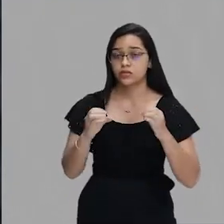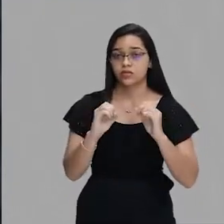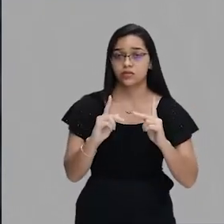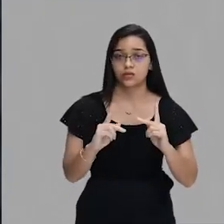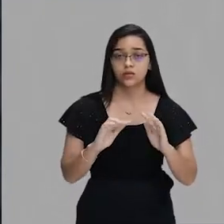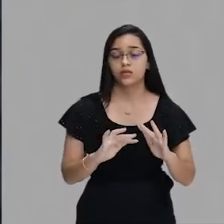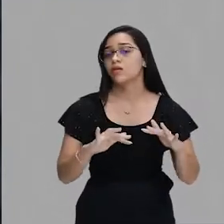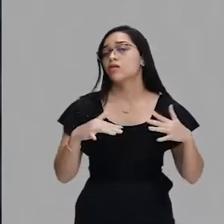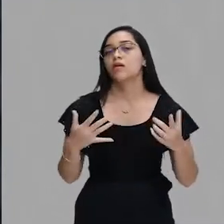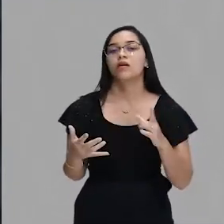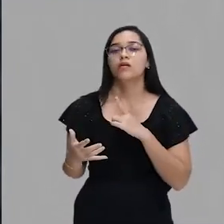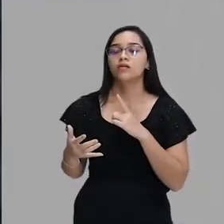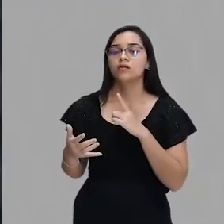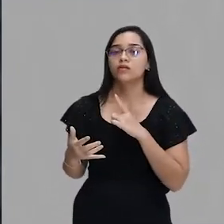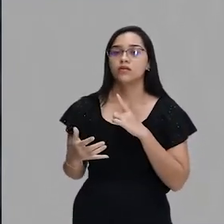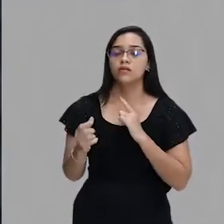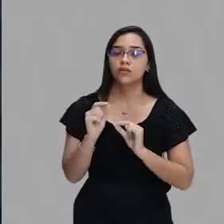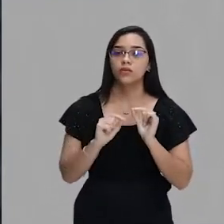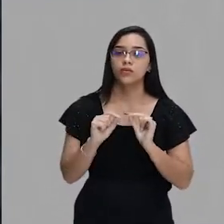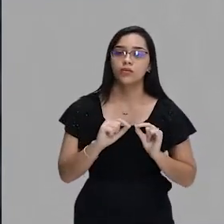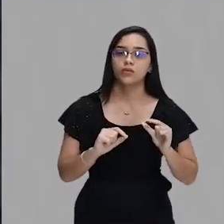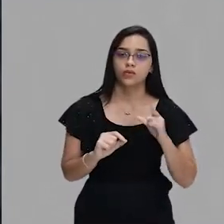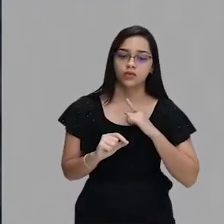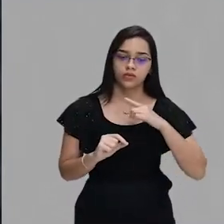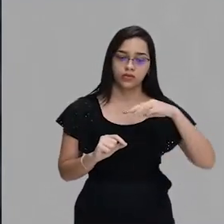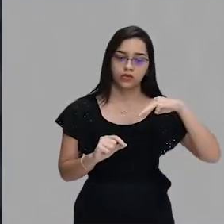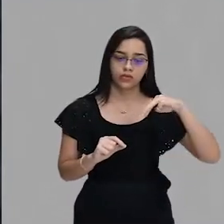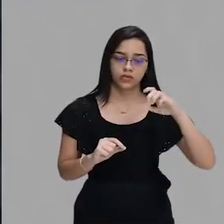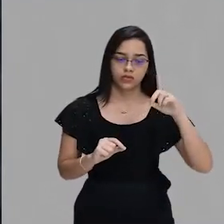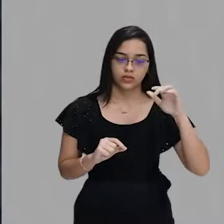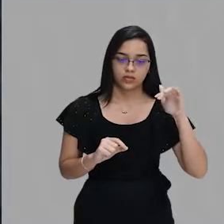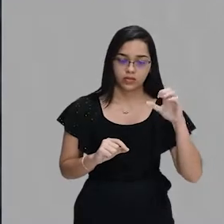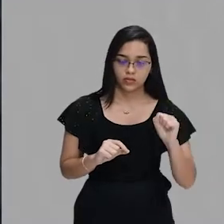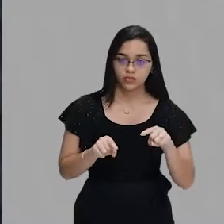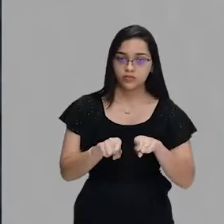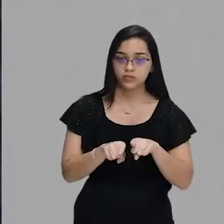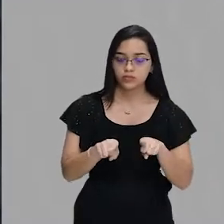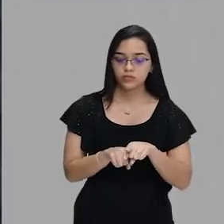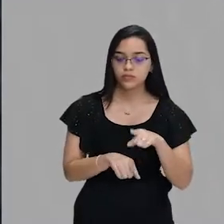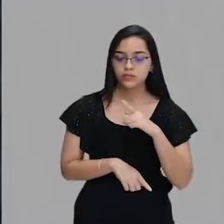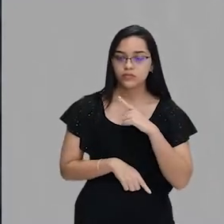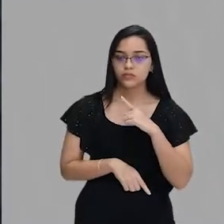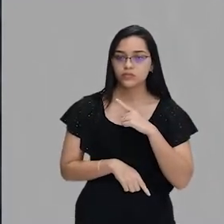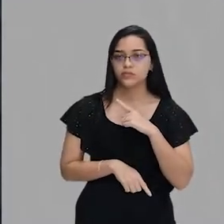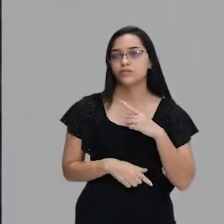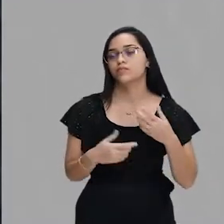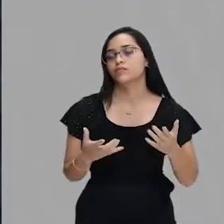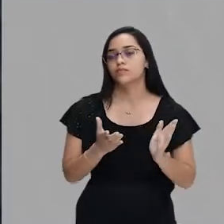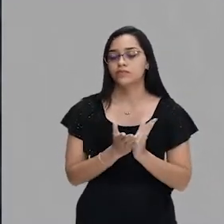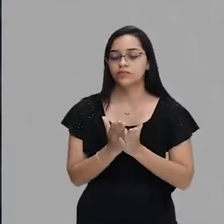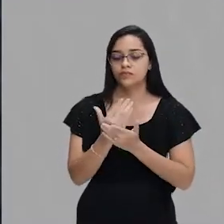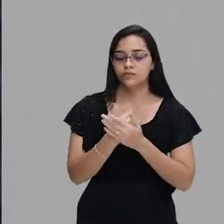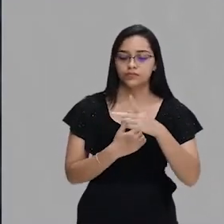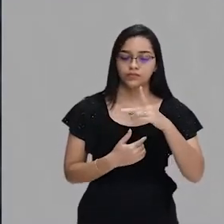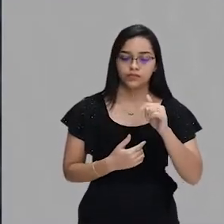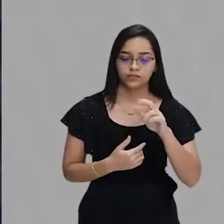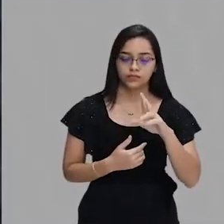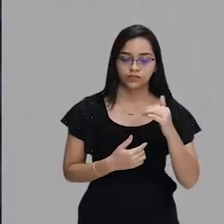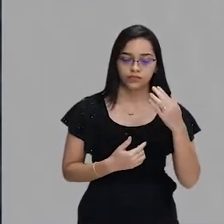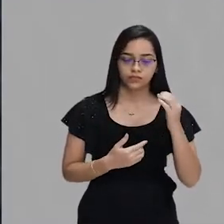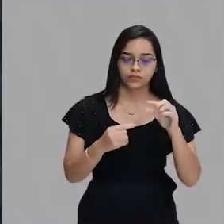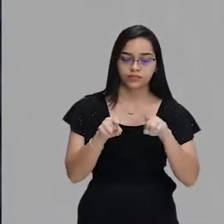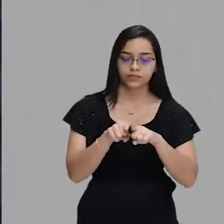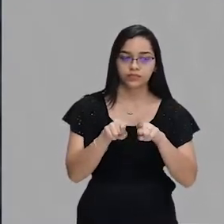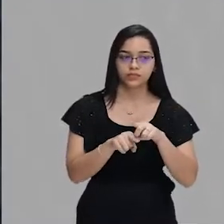Quem faz essa medida são as medidas de dispersão e, no caso, aí, o desvio padrão e a